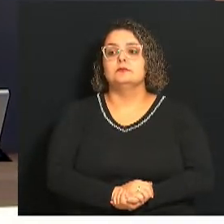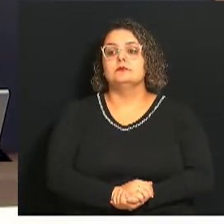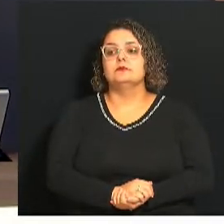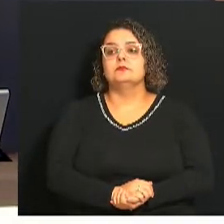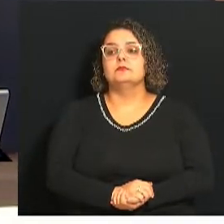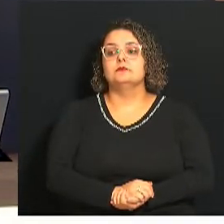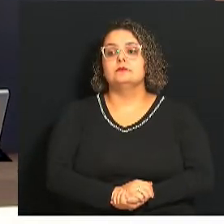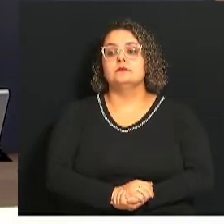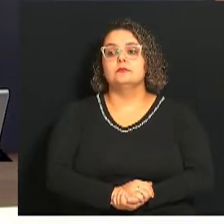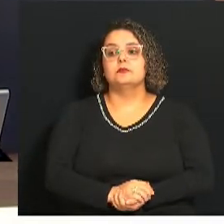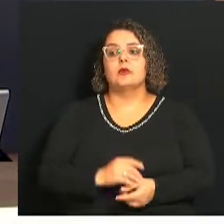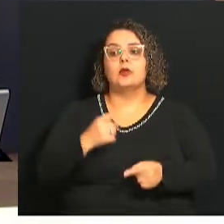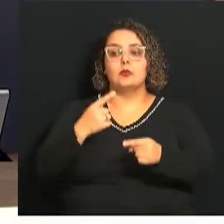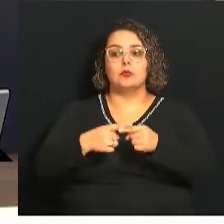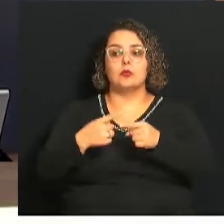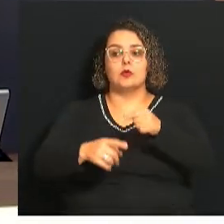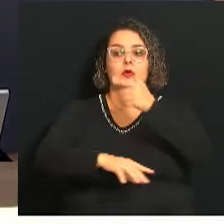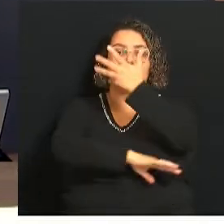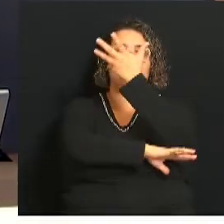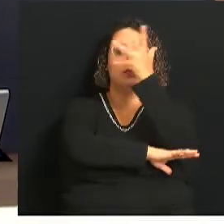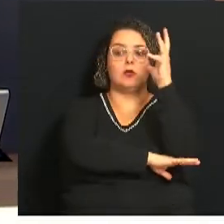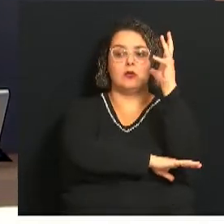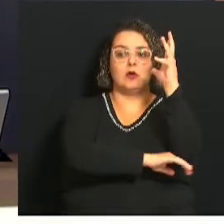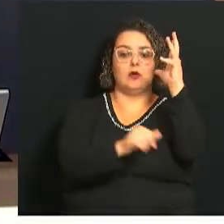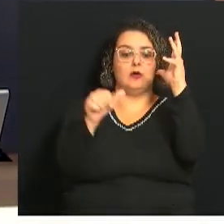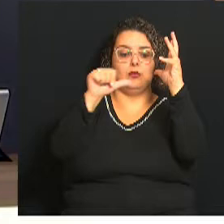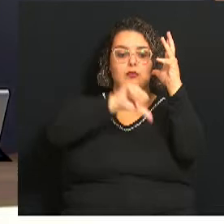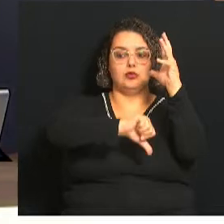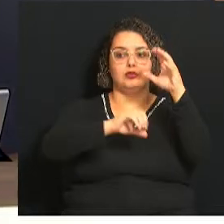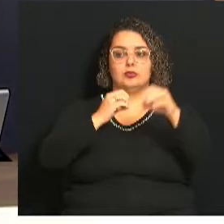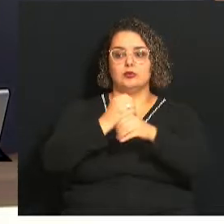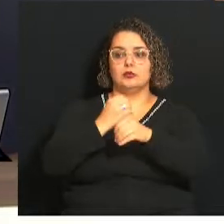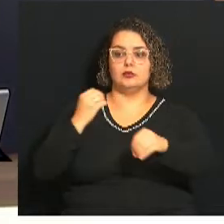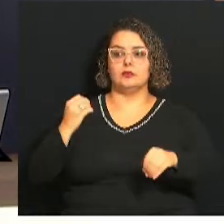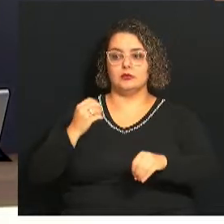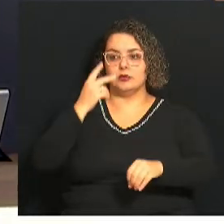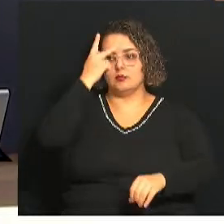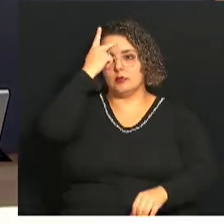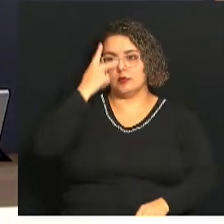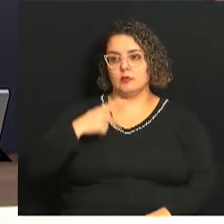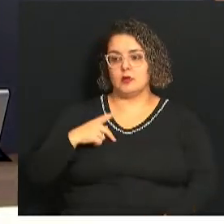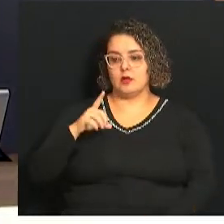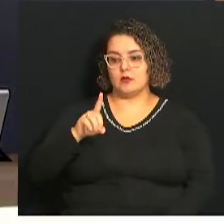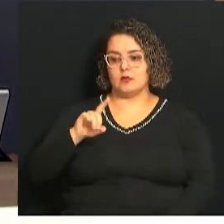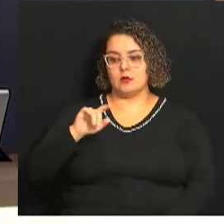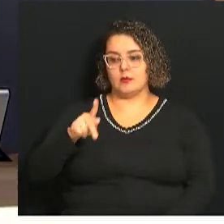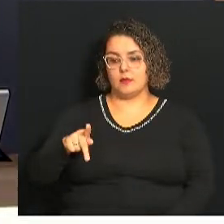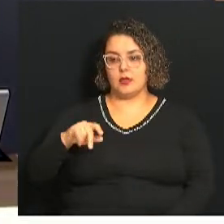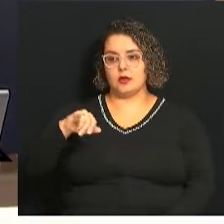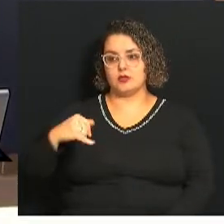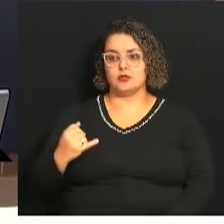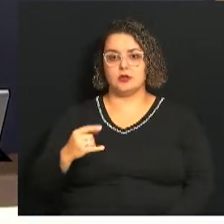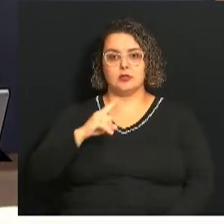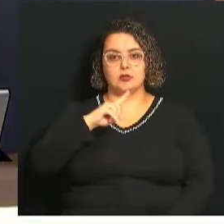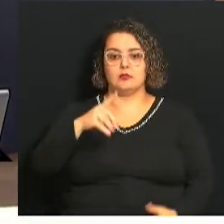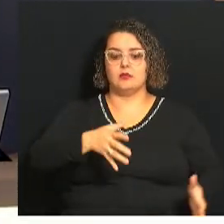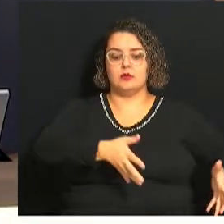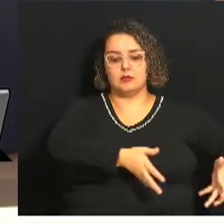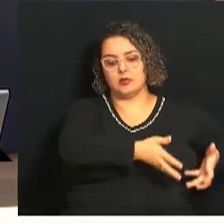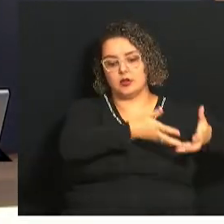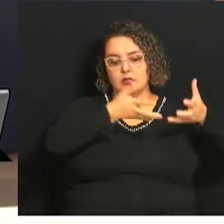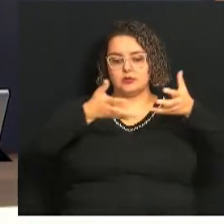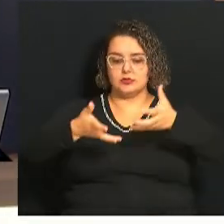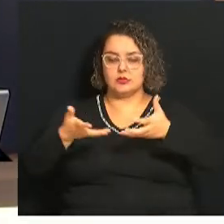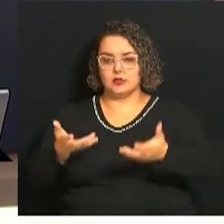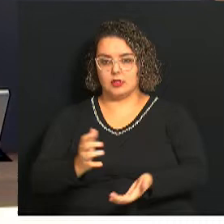Por que árvores condenadas pelo engenheiro da própria DPJ não foram ainda retiradas?